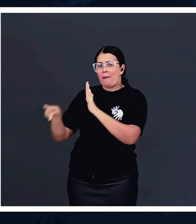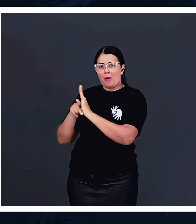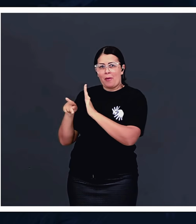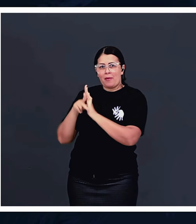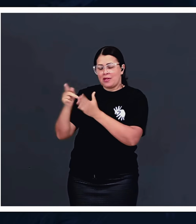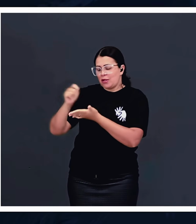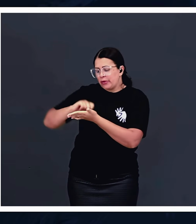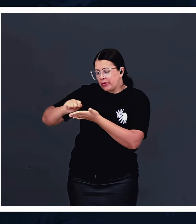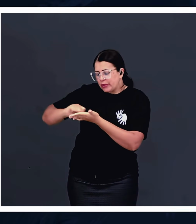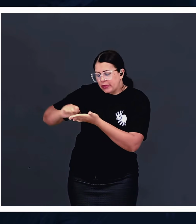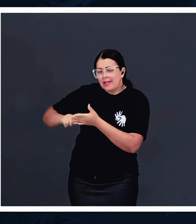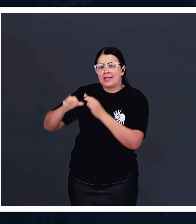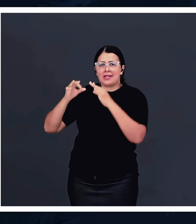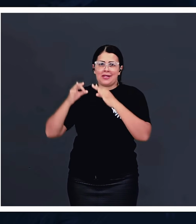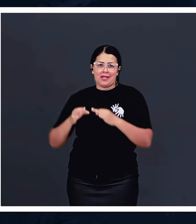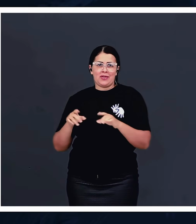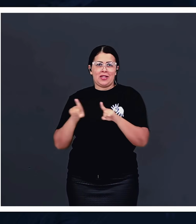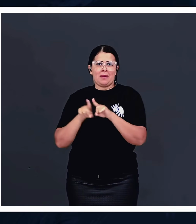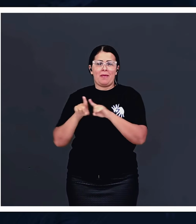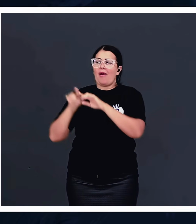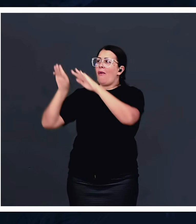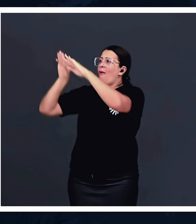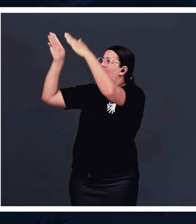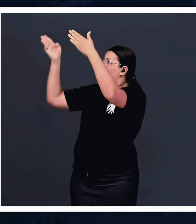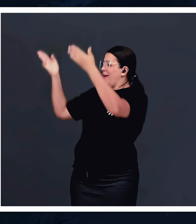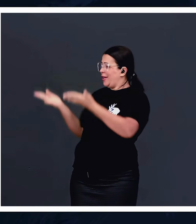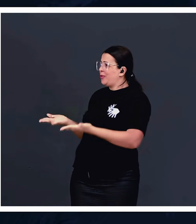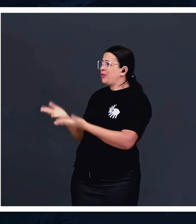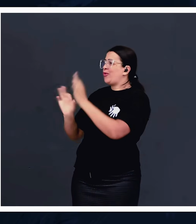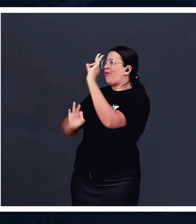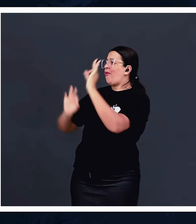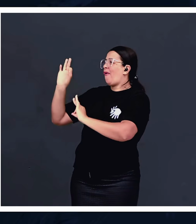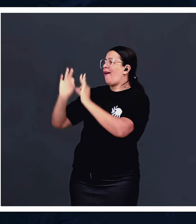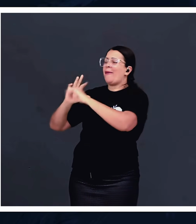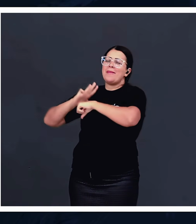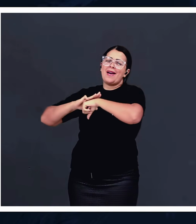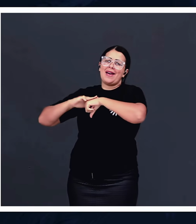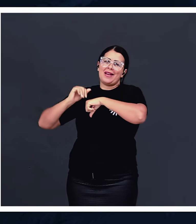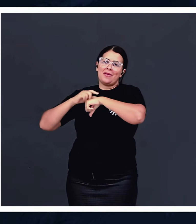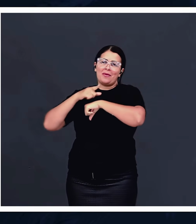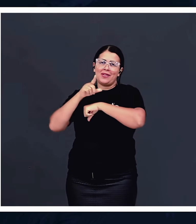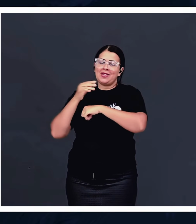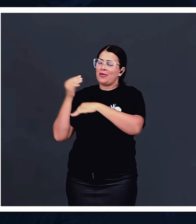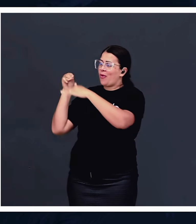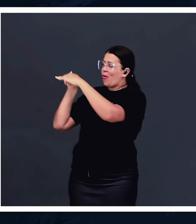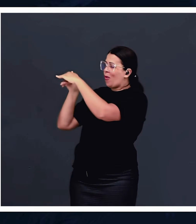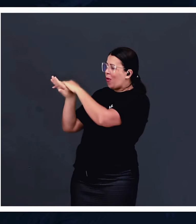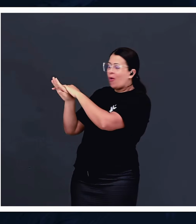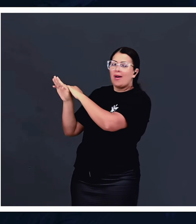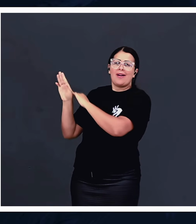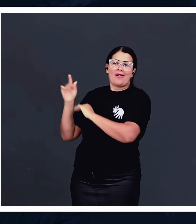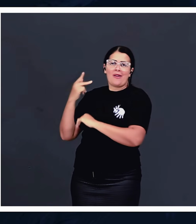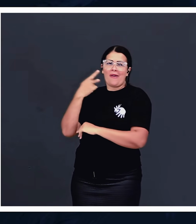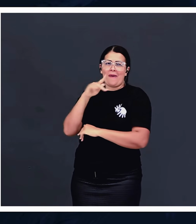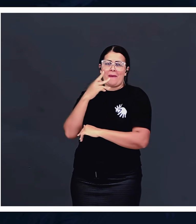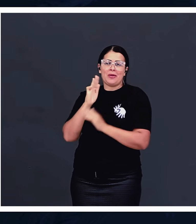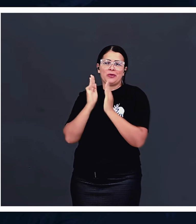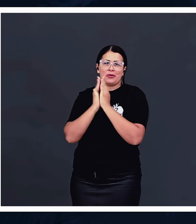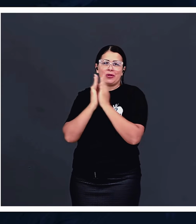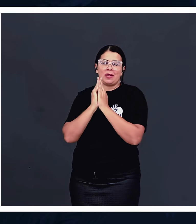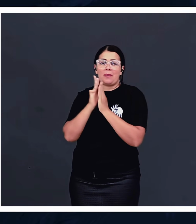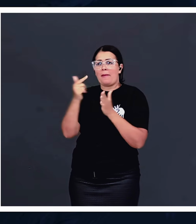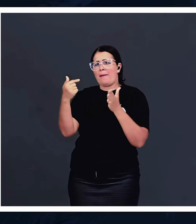você escrever e um painel preparado com muito carinho para você colocar o seu pedido de oração.